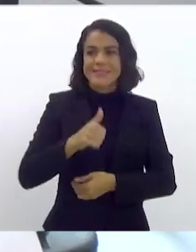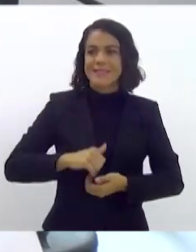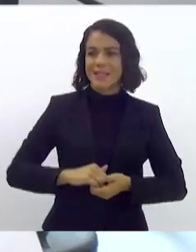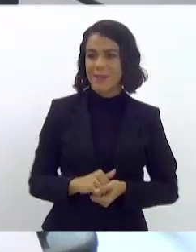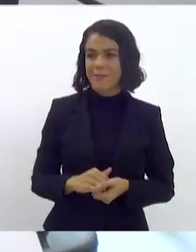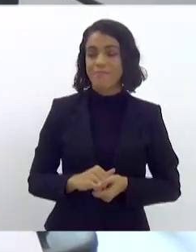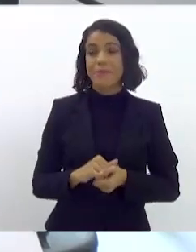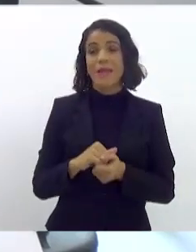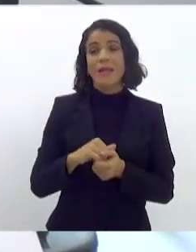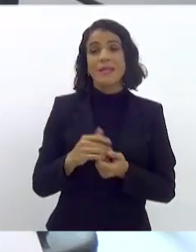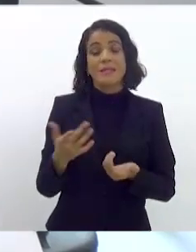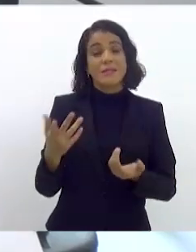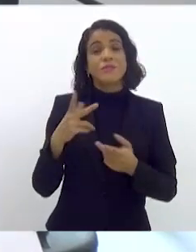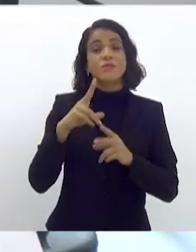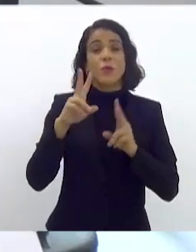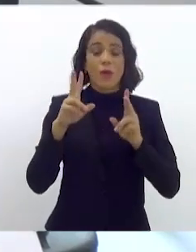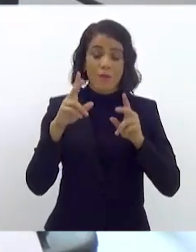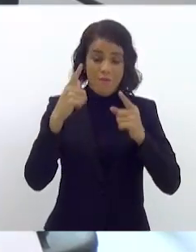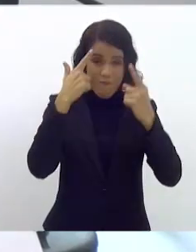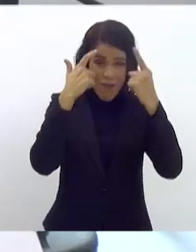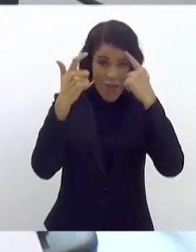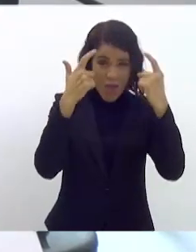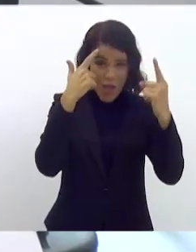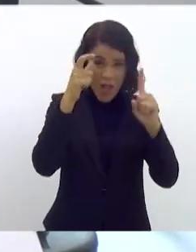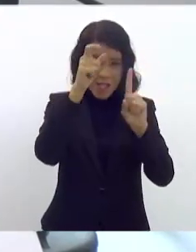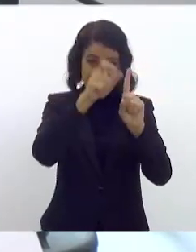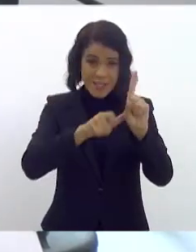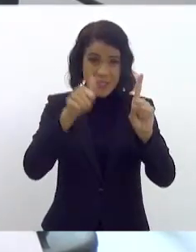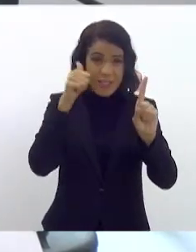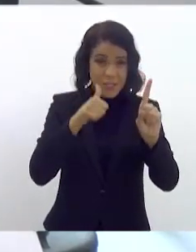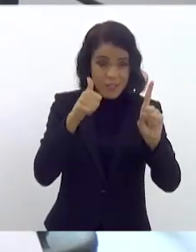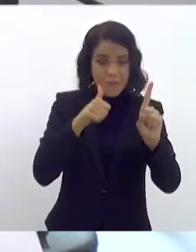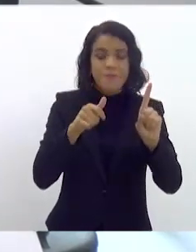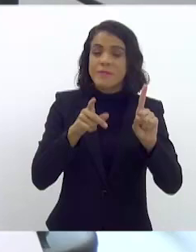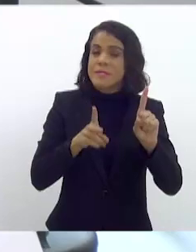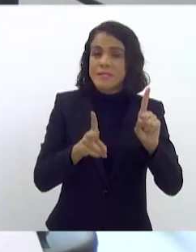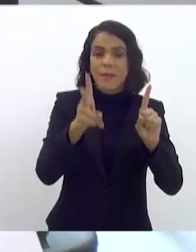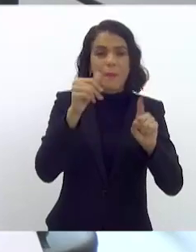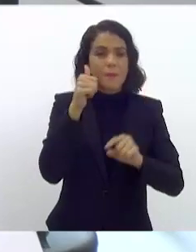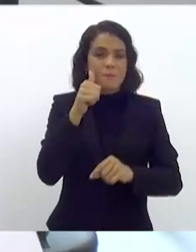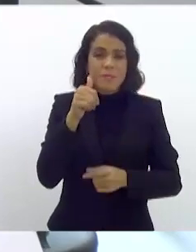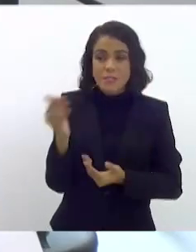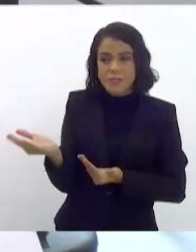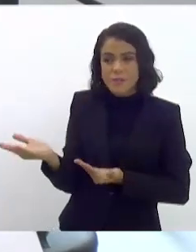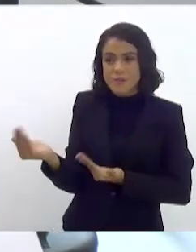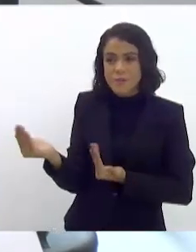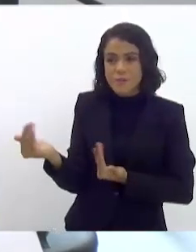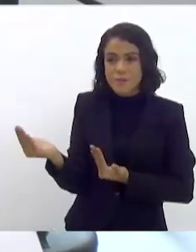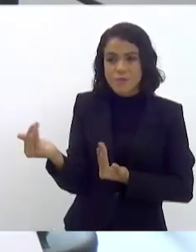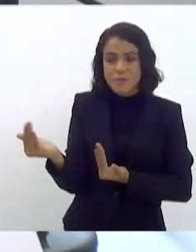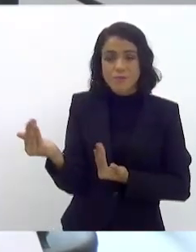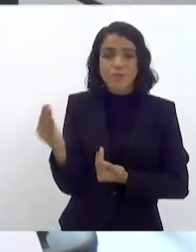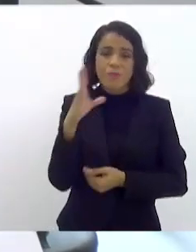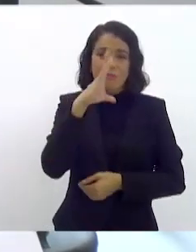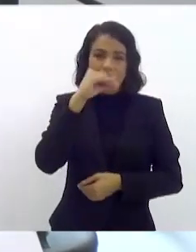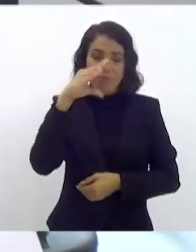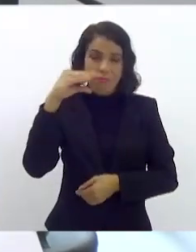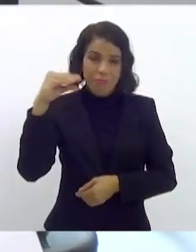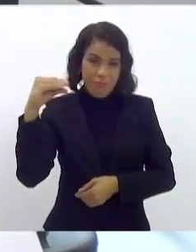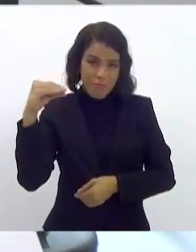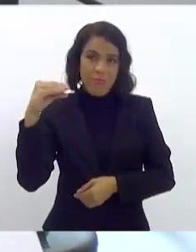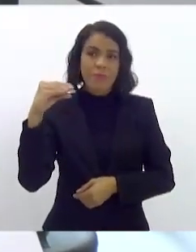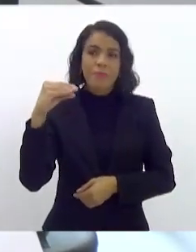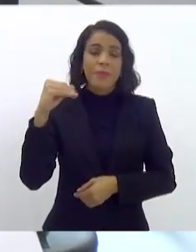nessa inclusão de violência contra a mulher, a gente sempre tem trazido esse recorte das meninas, porque elas são ainda adolescentes,